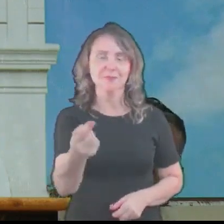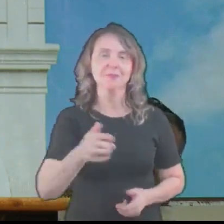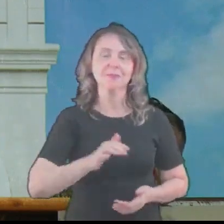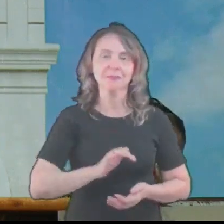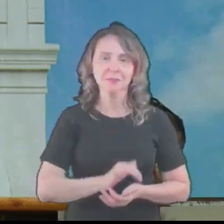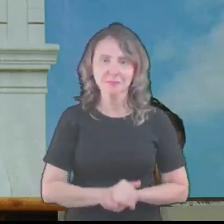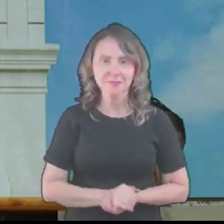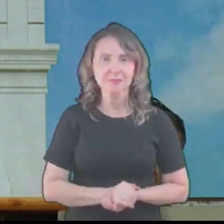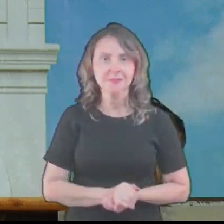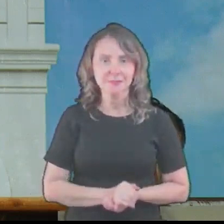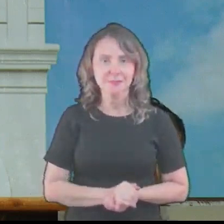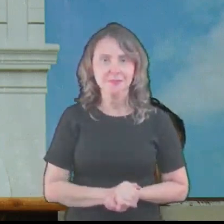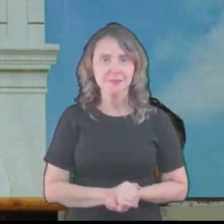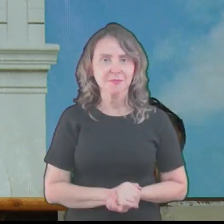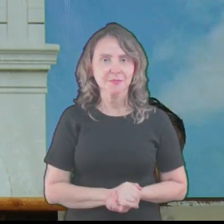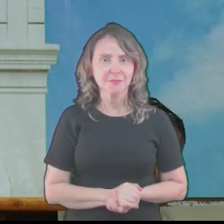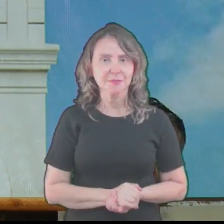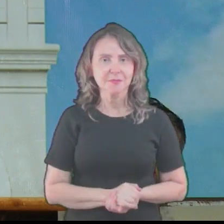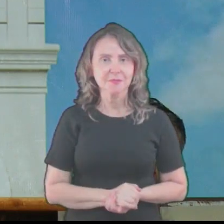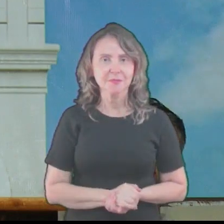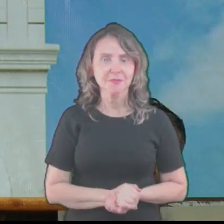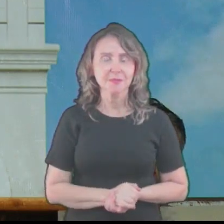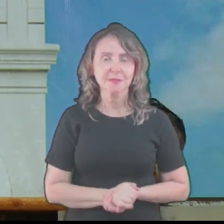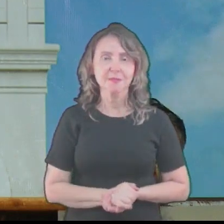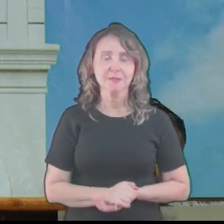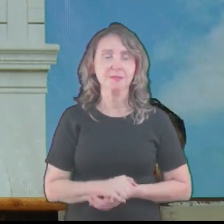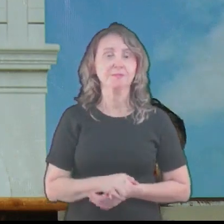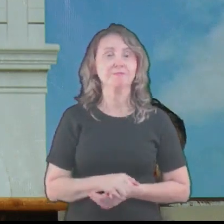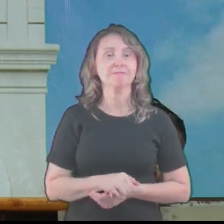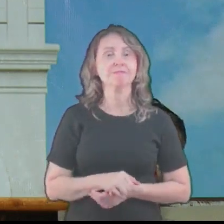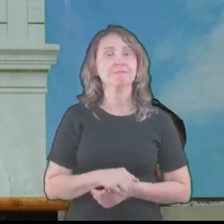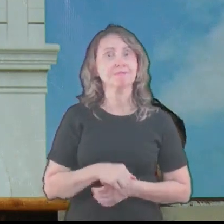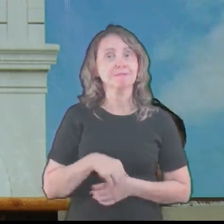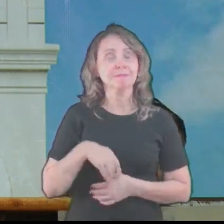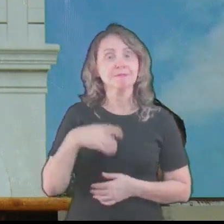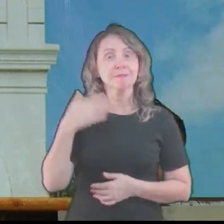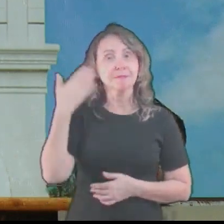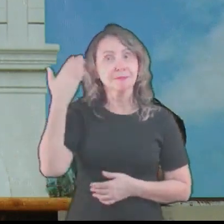Ninguém pode achegar-se a Ele se não for por Ele.